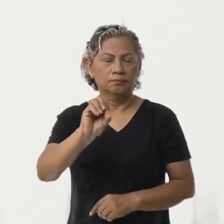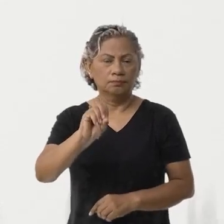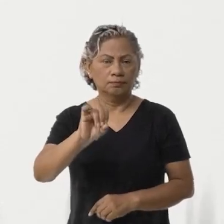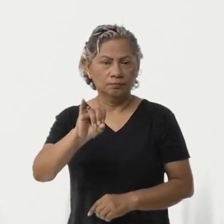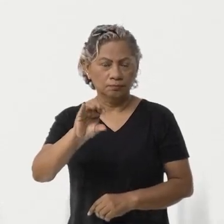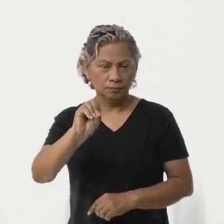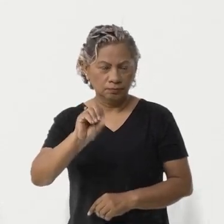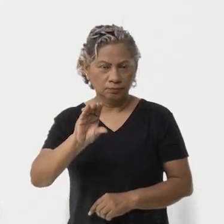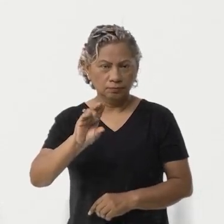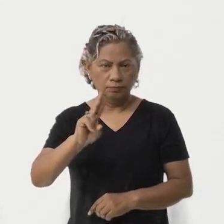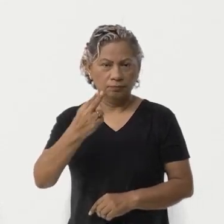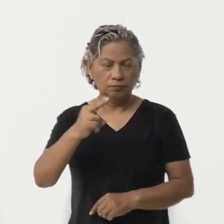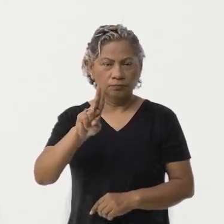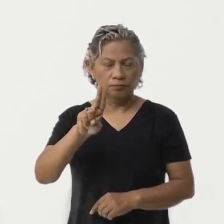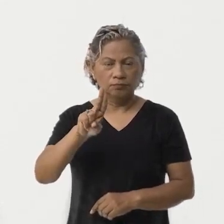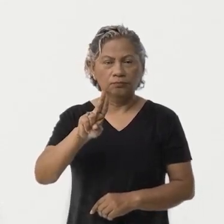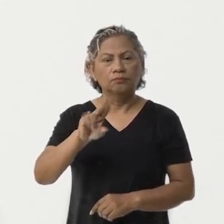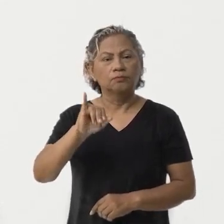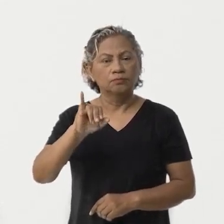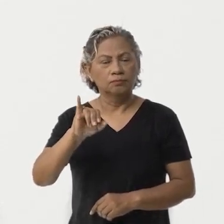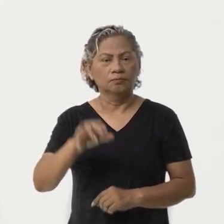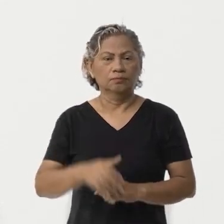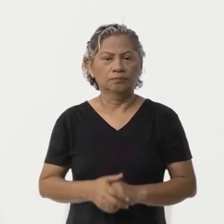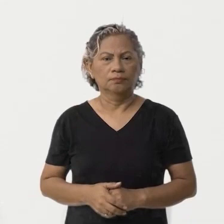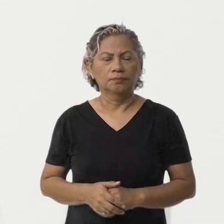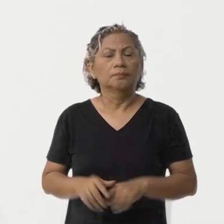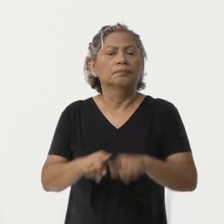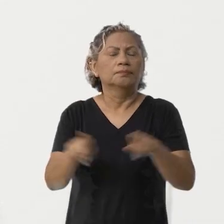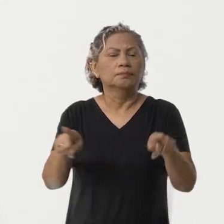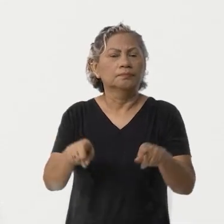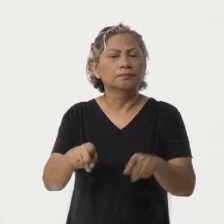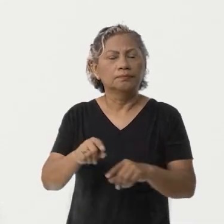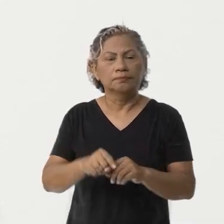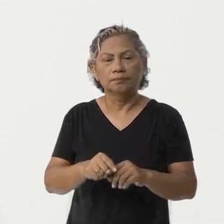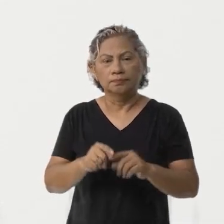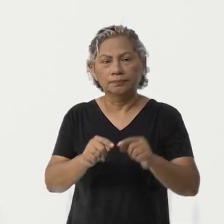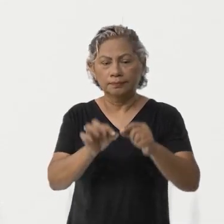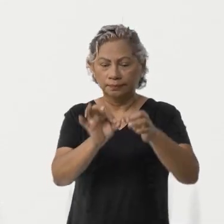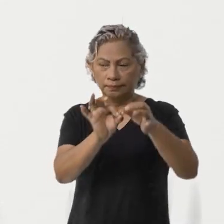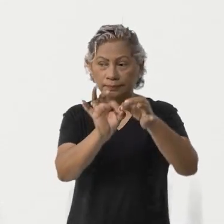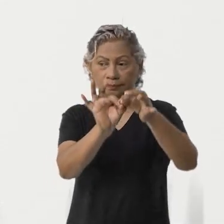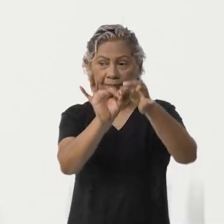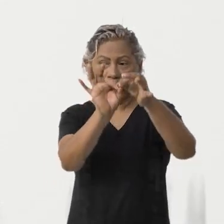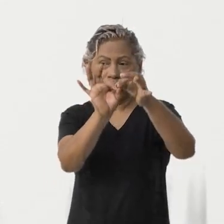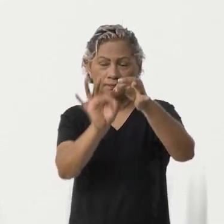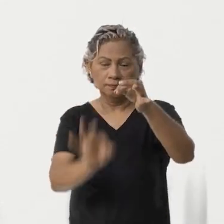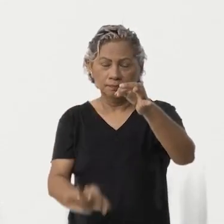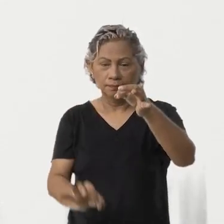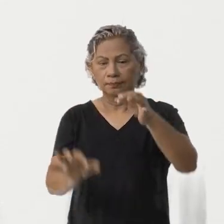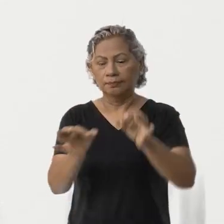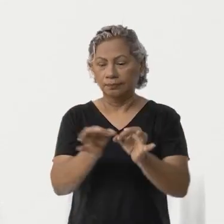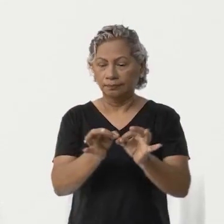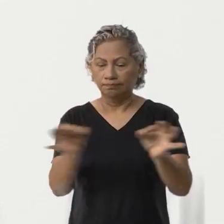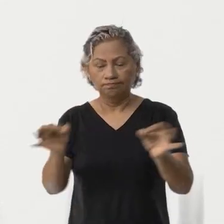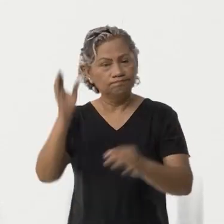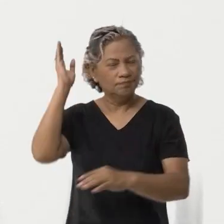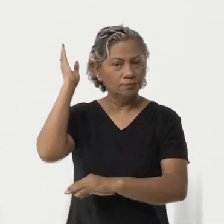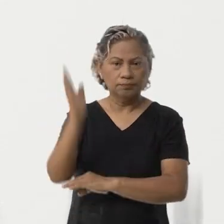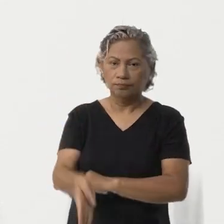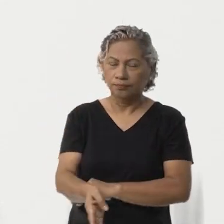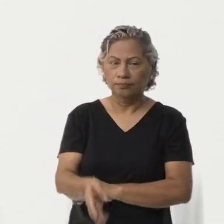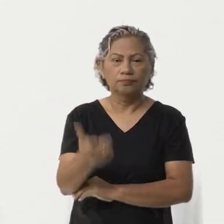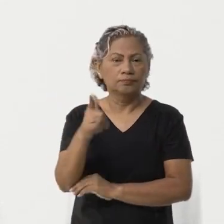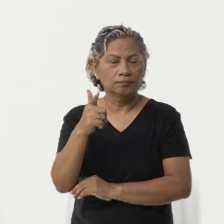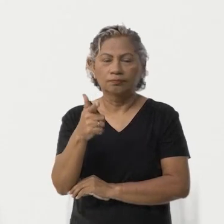o Arroio Chuí. Se eu pegar uma linha direta, reta, sem fazer